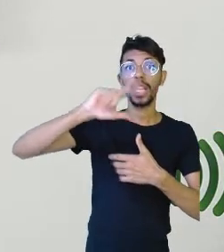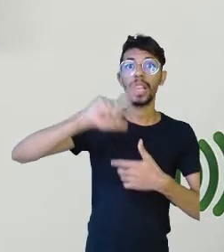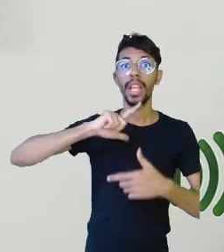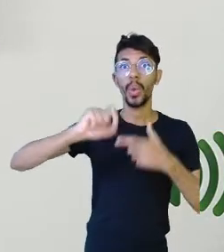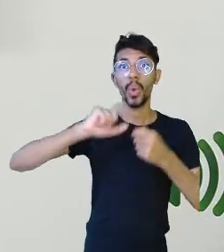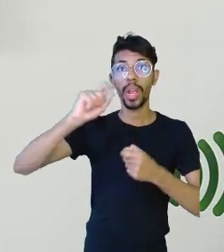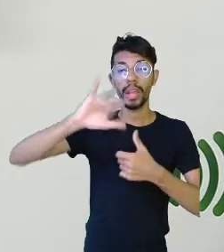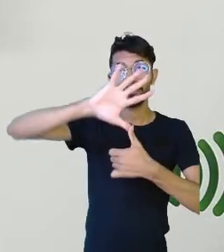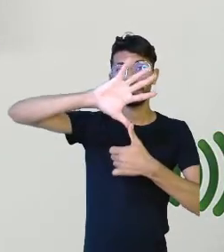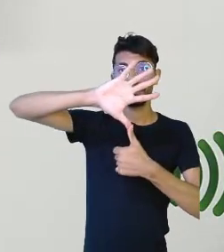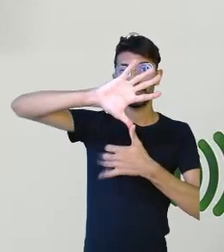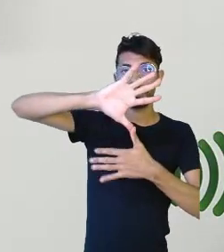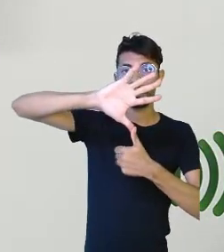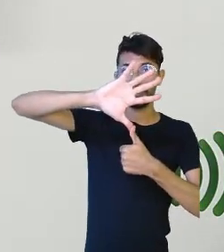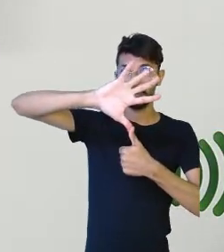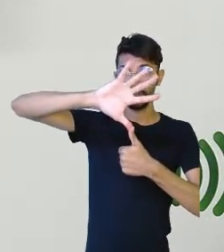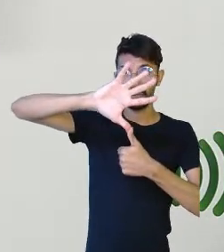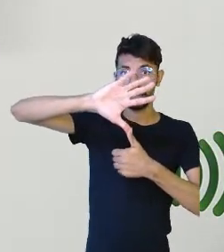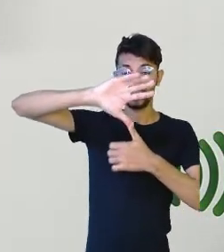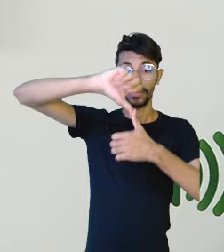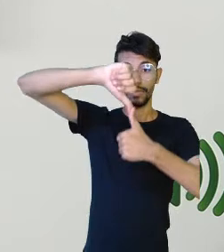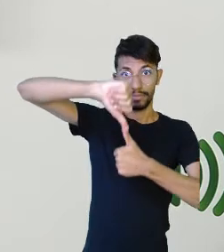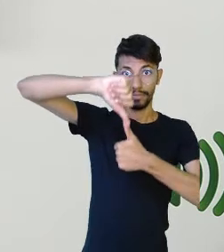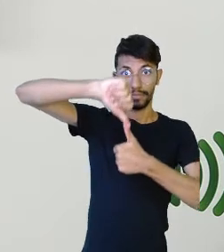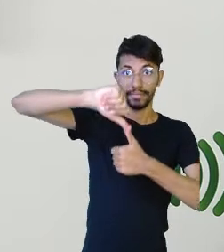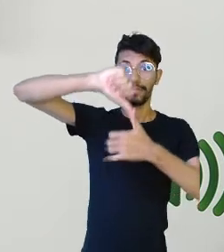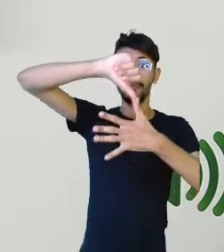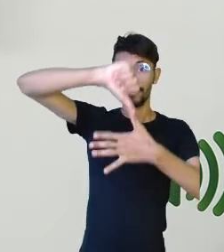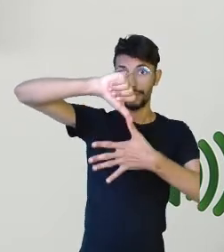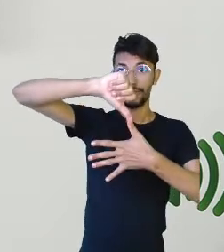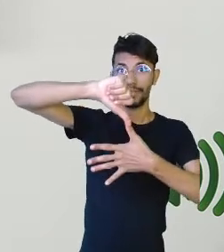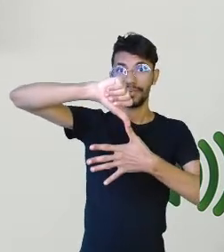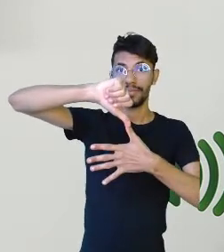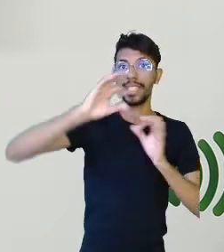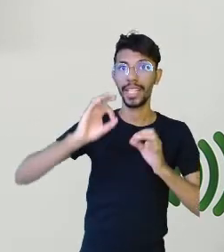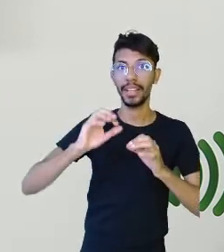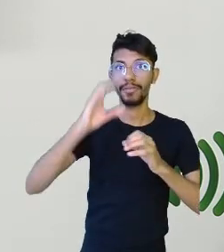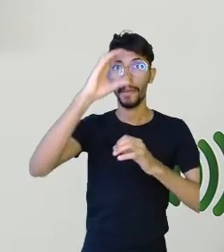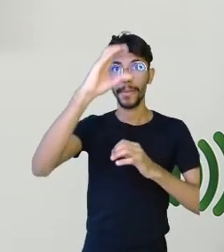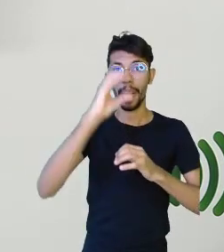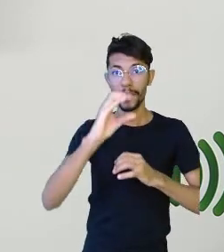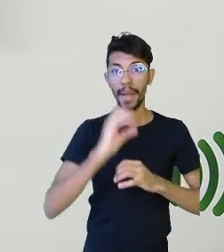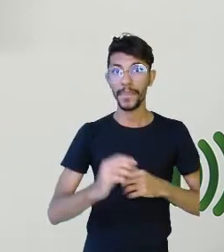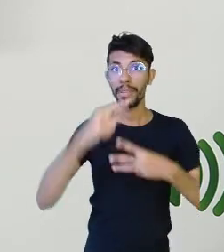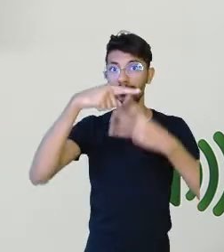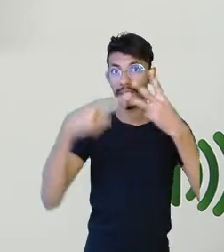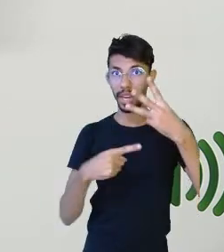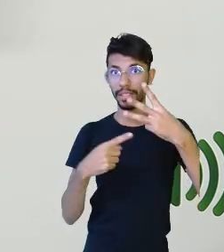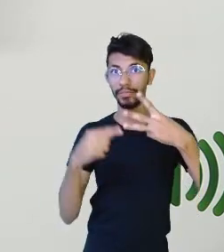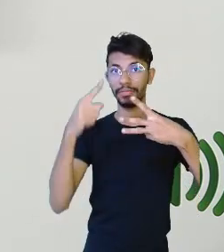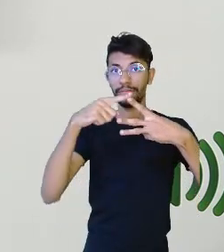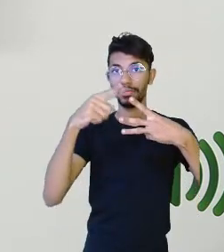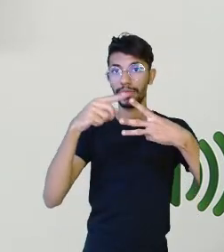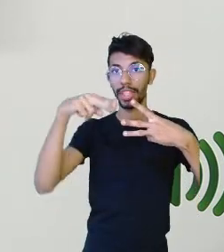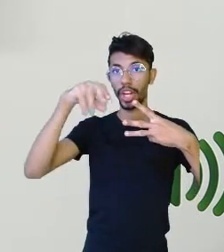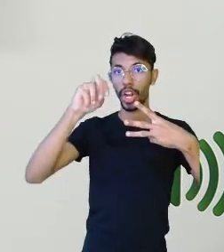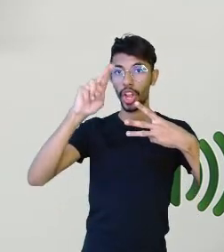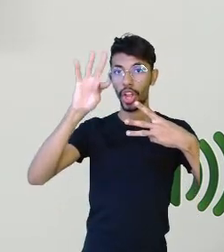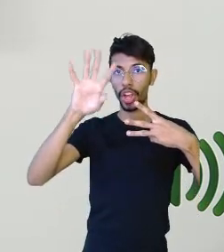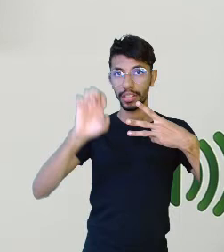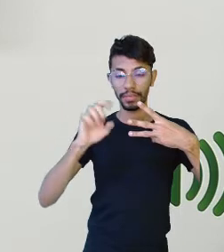Norte, América Central e do Sul. Quando você vem um pouquinho mais para o meio, nós temos aí na tua tela